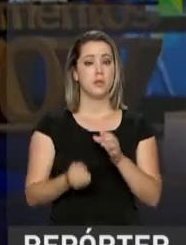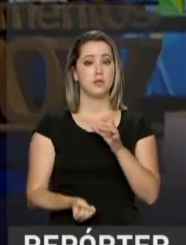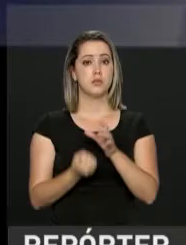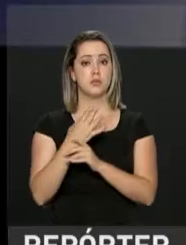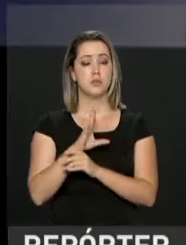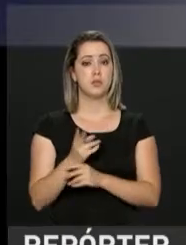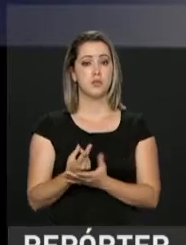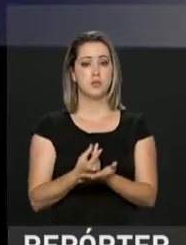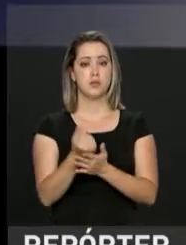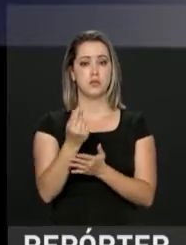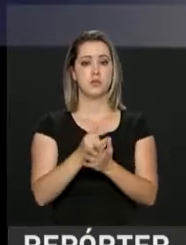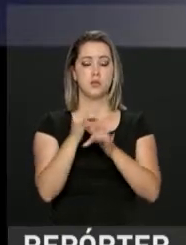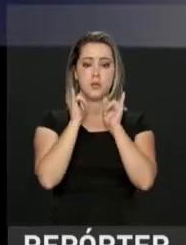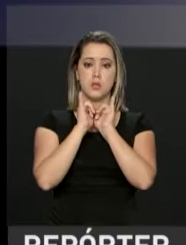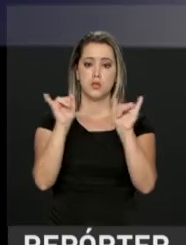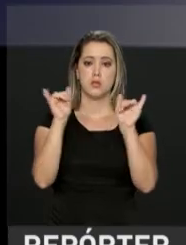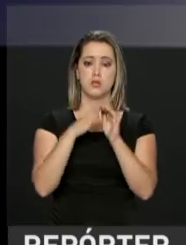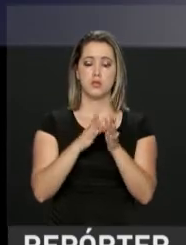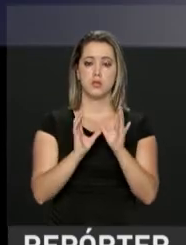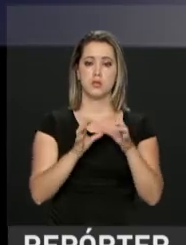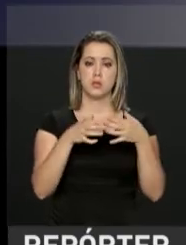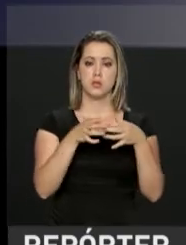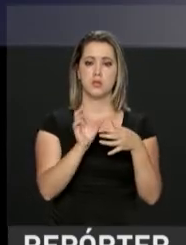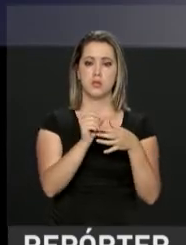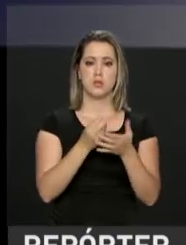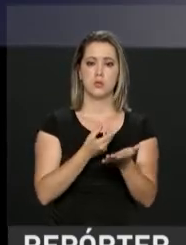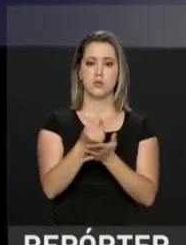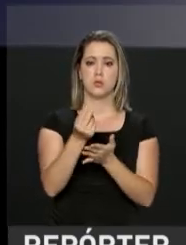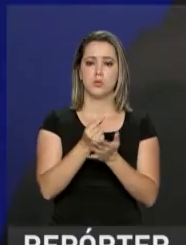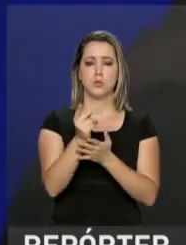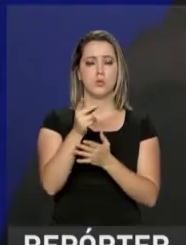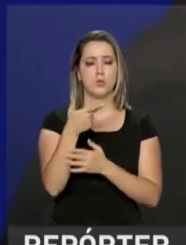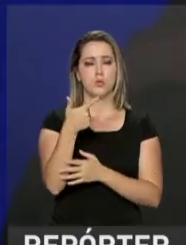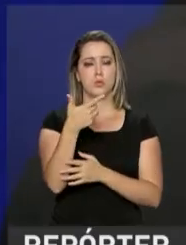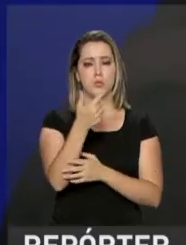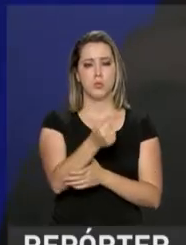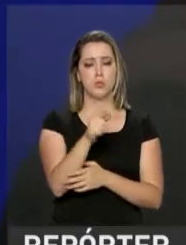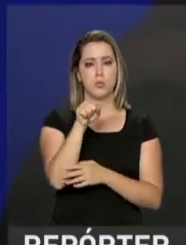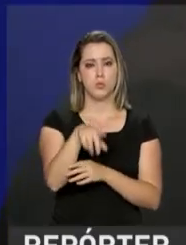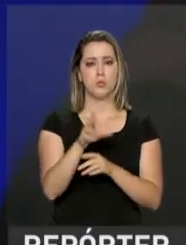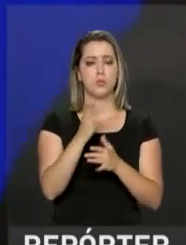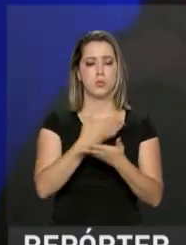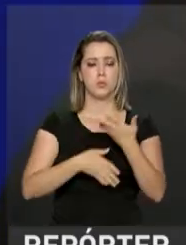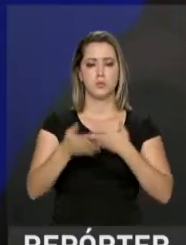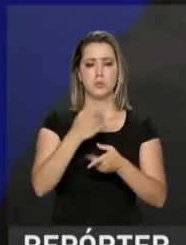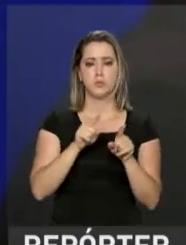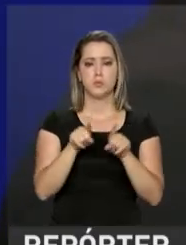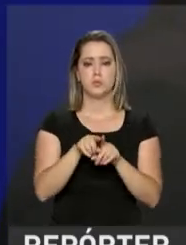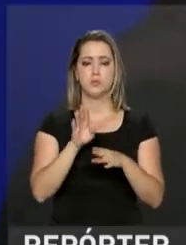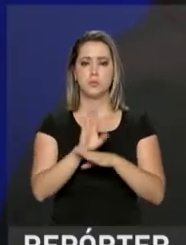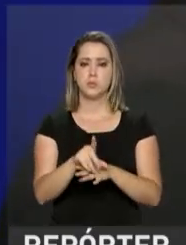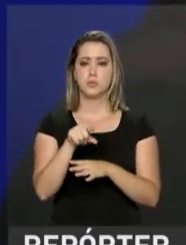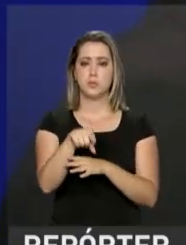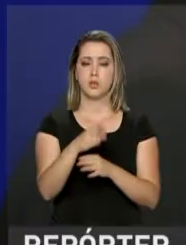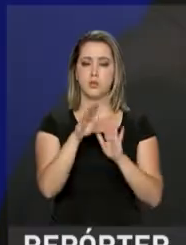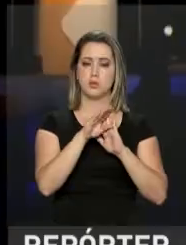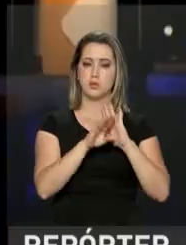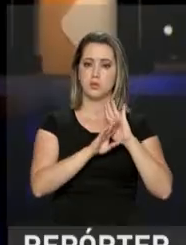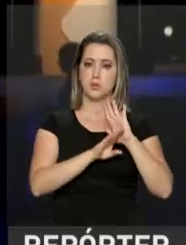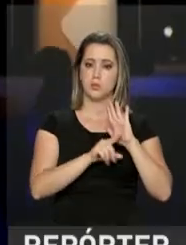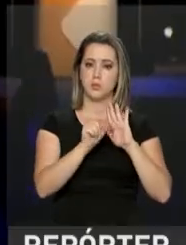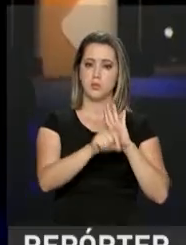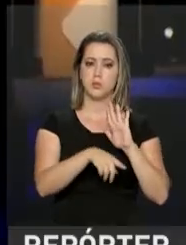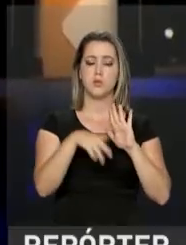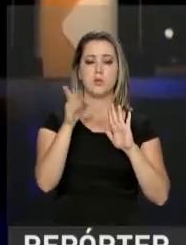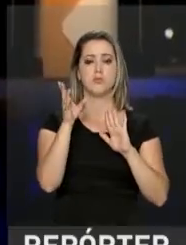Brasil-China, anunciado durante o Fórum de Investimentos Brasil 2017. Um mecanismo de cooperação destinado a financiar projetos considerados